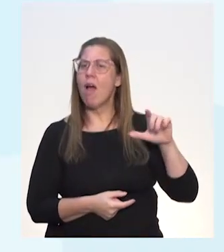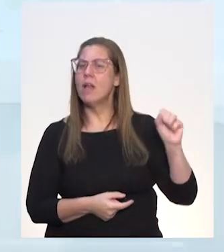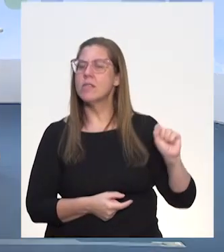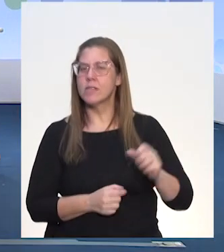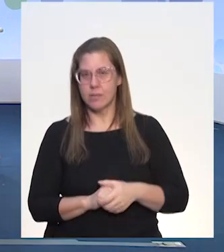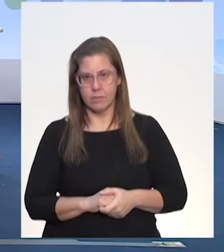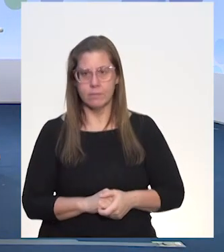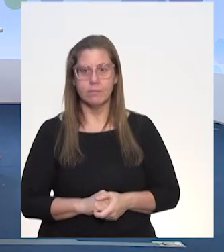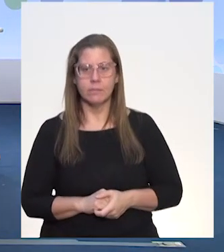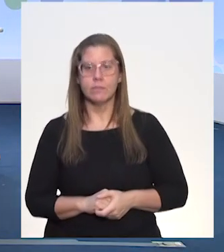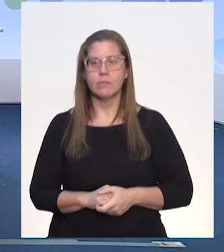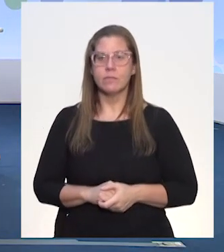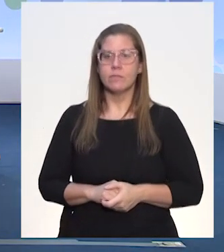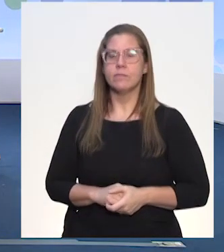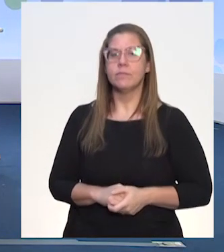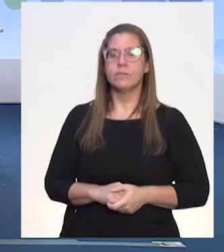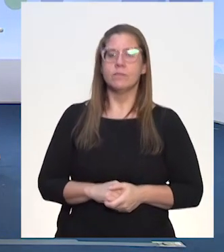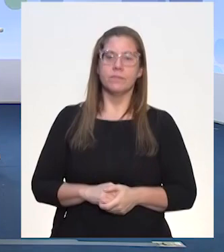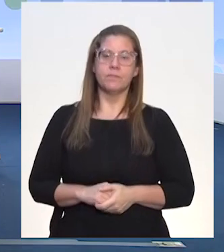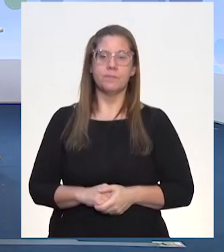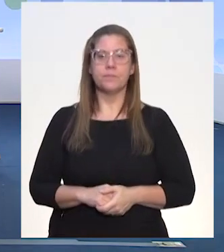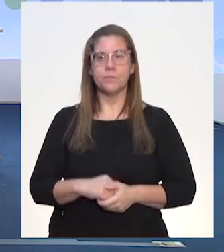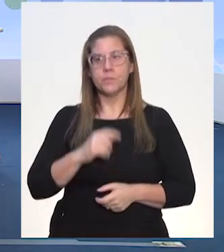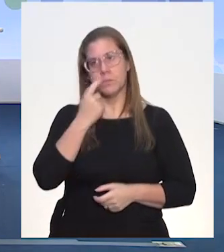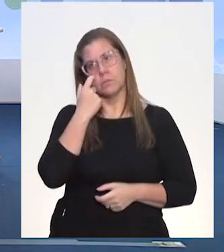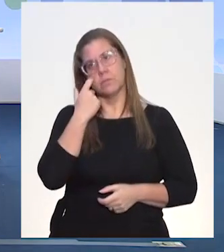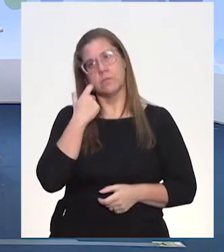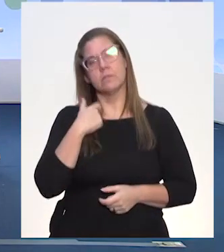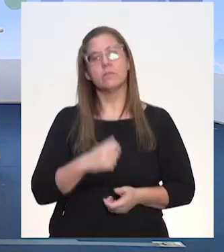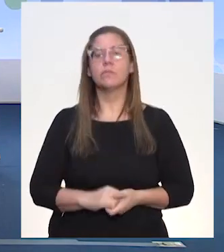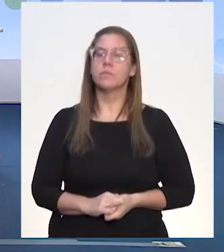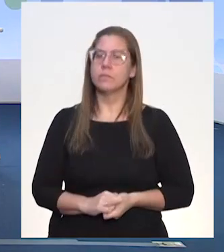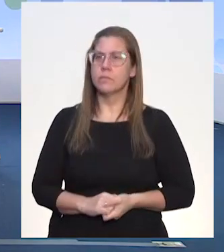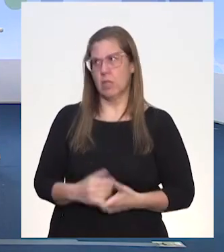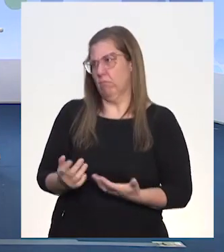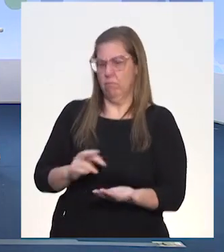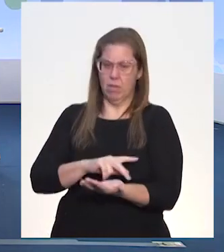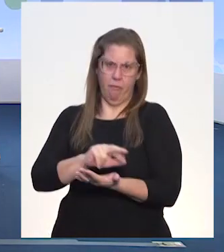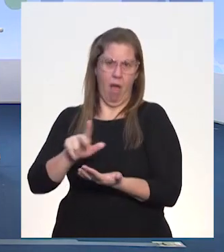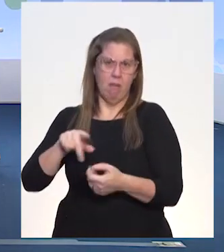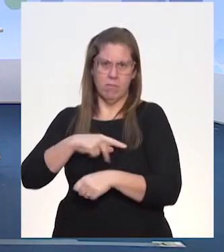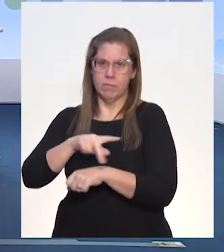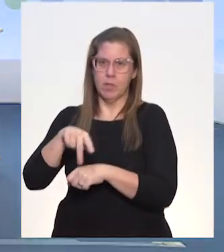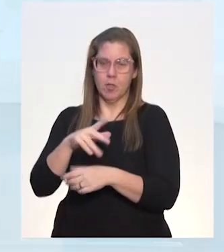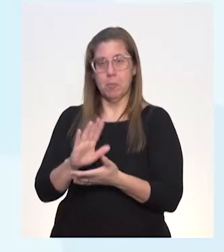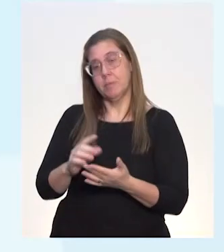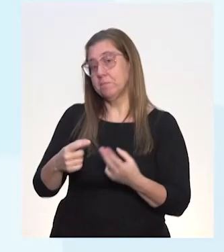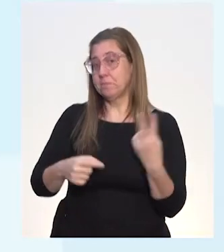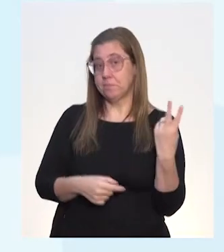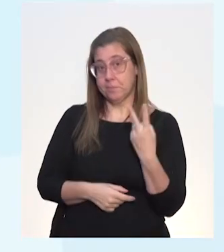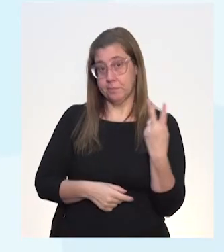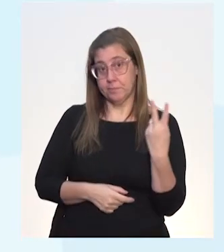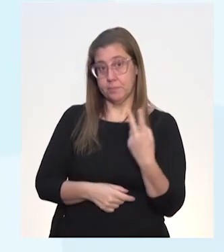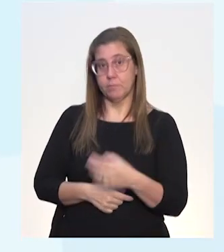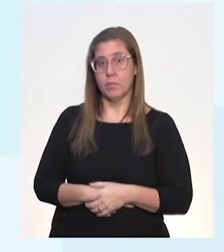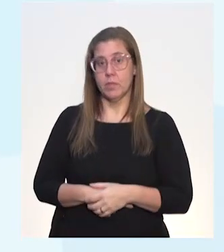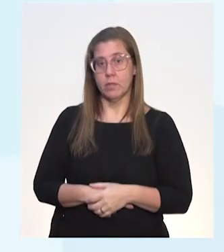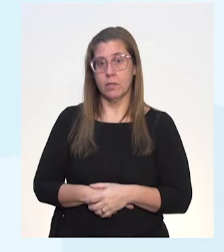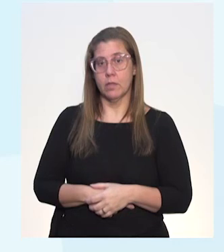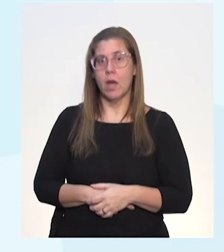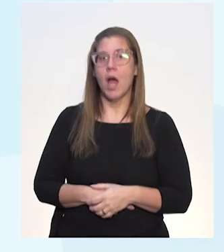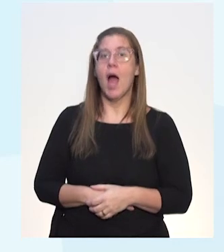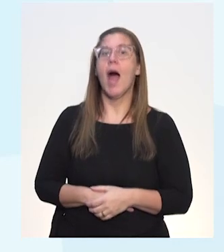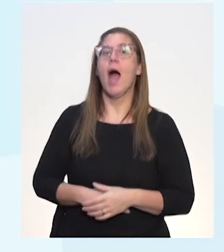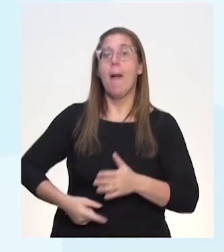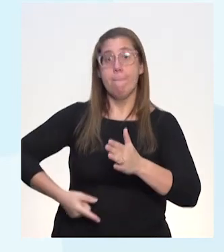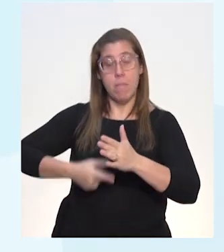não. Essa aí é bastante ampla. Pode ser um monte de países aí. Mas vamos para a segunda dica.